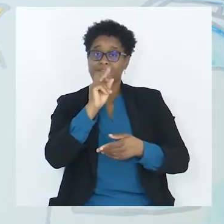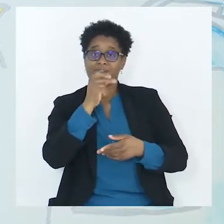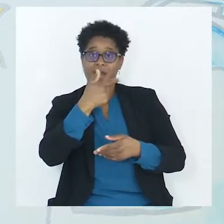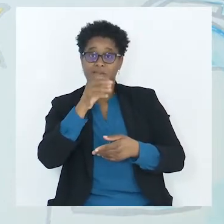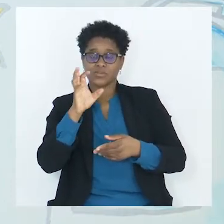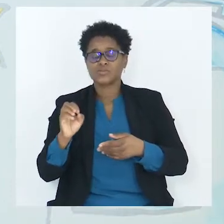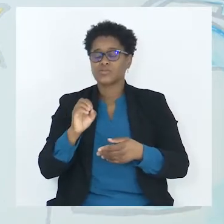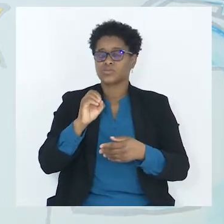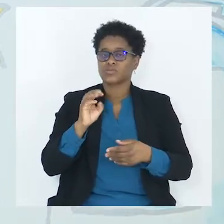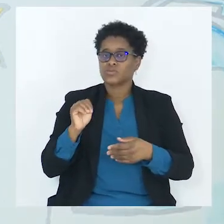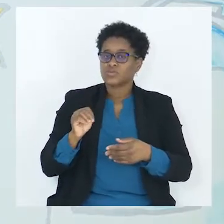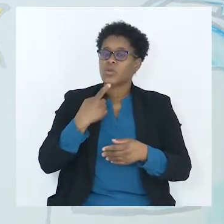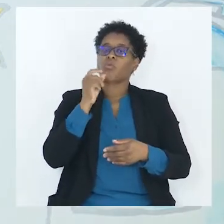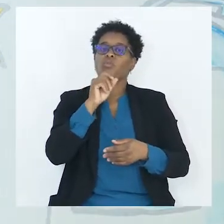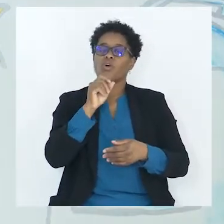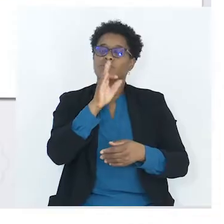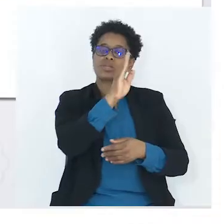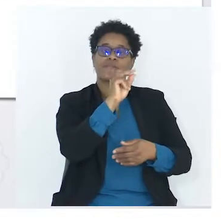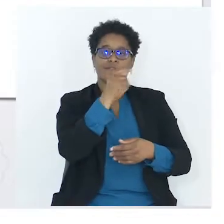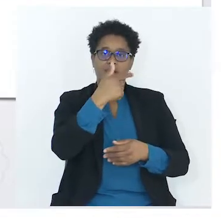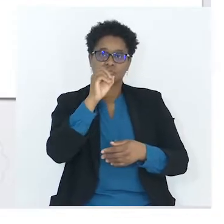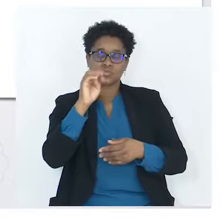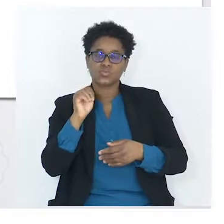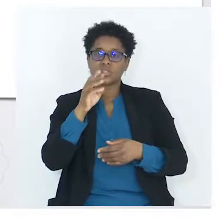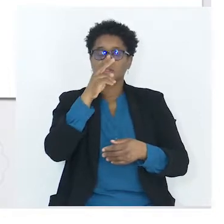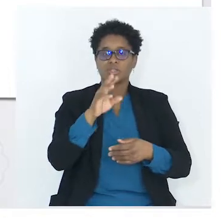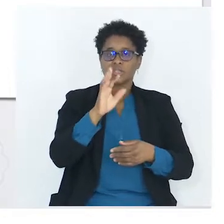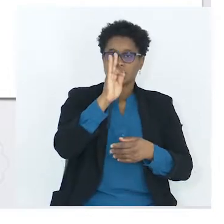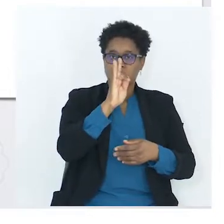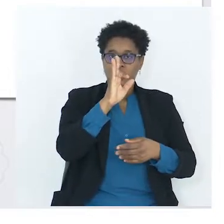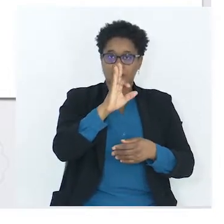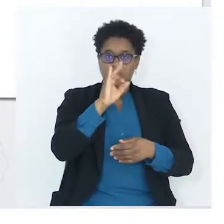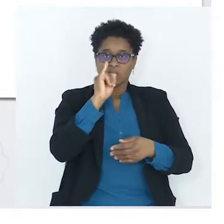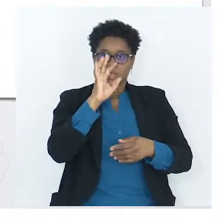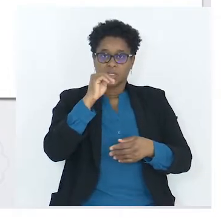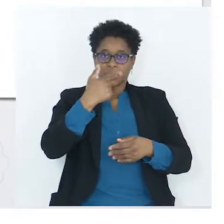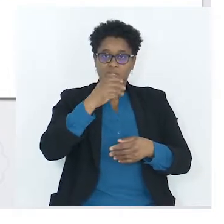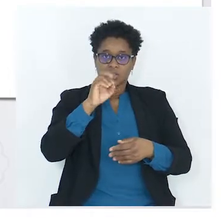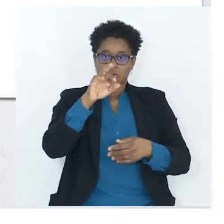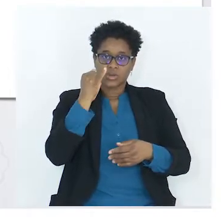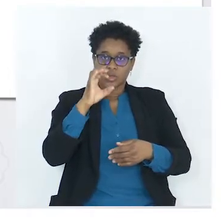esses factos, chama-se de factos históricos.